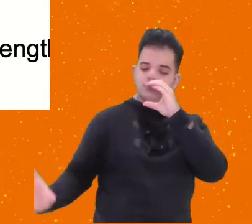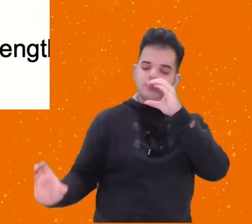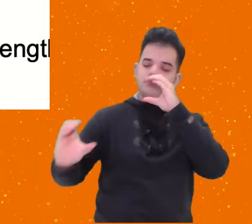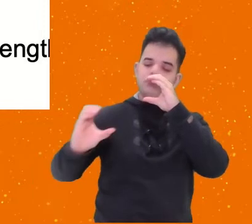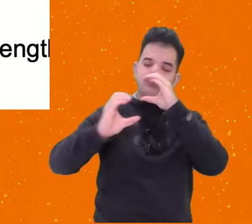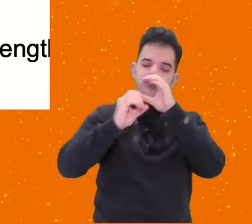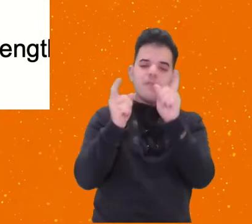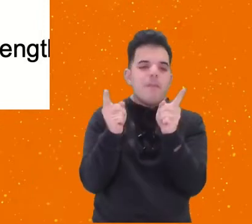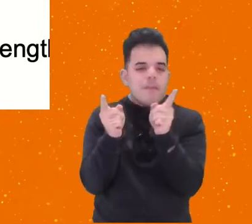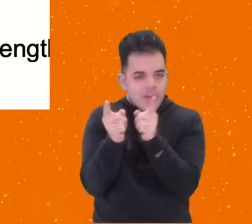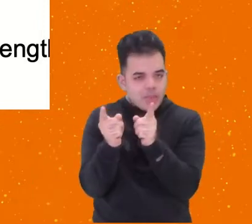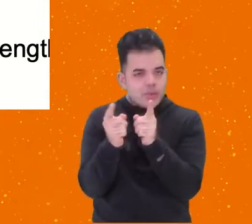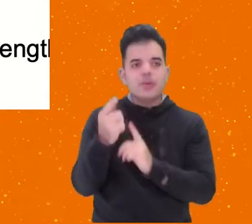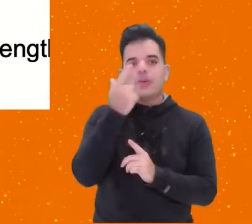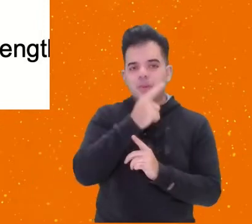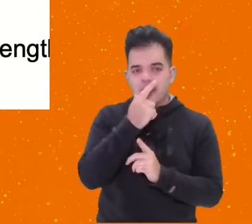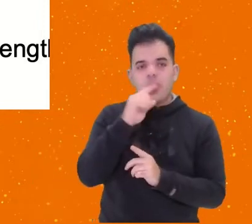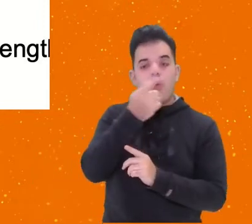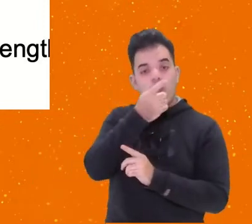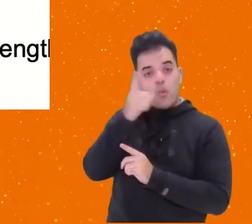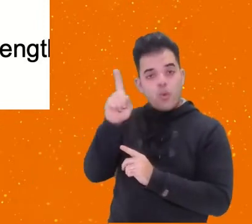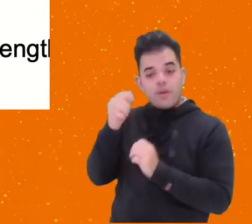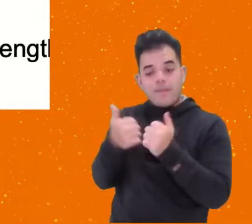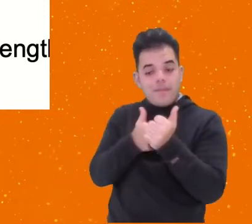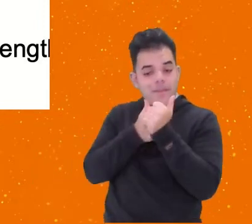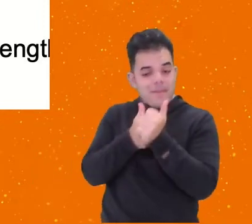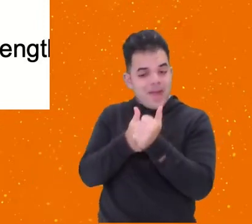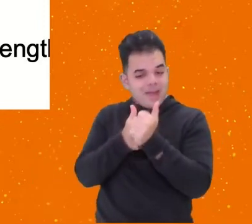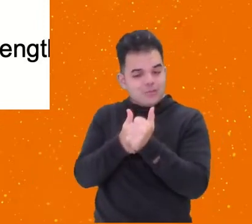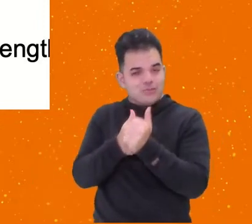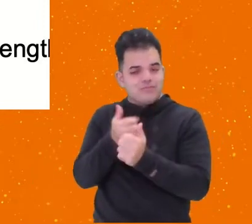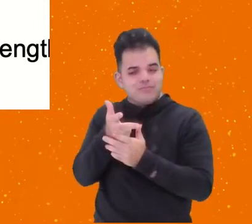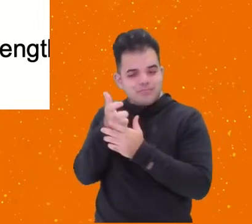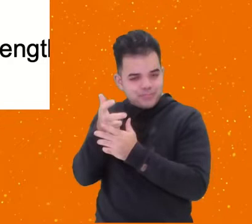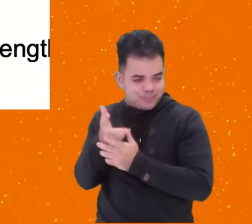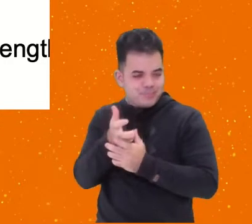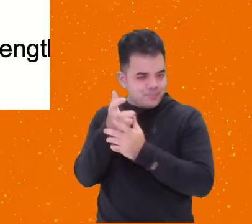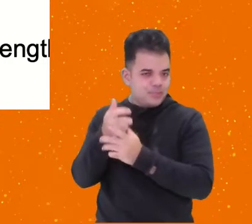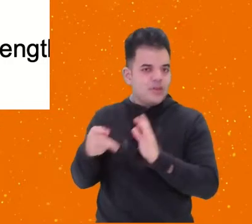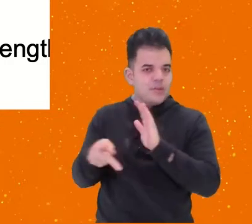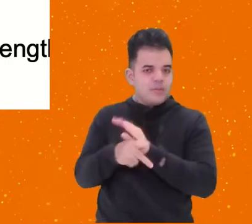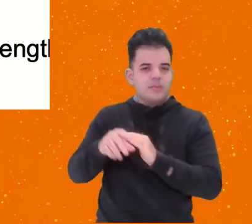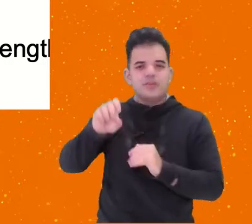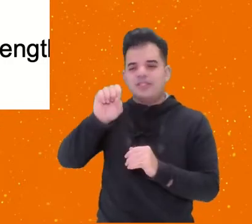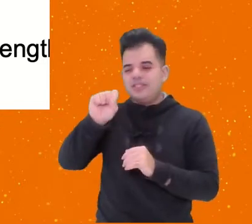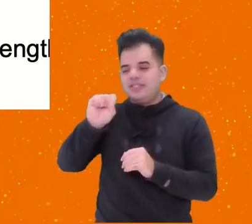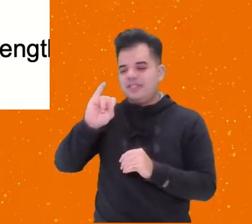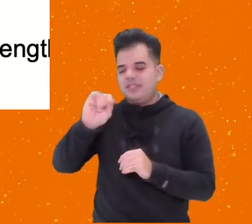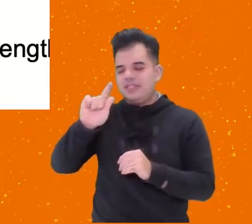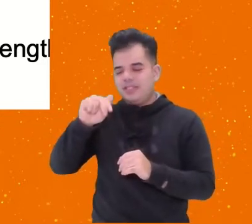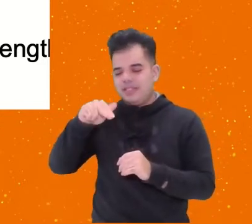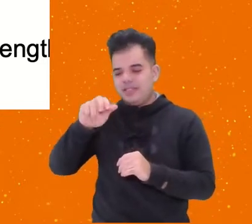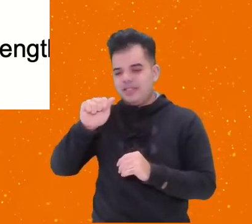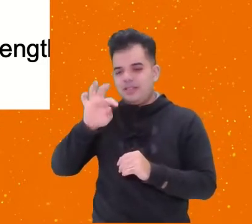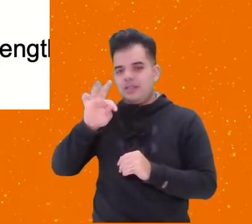o último elemento ali da lente mais próxima do sensor. Então uma lente dessa, que é a Signature Prime, ela não pode ser usada em câmera